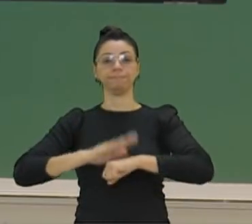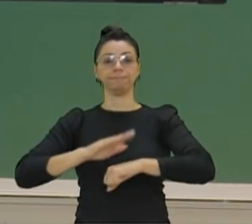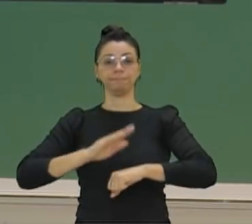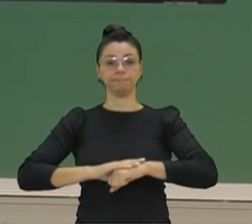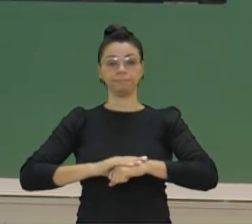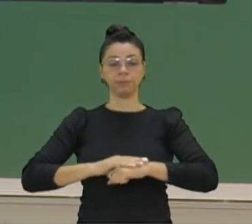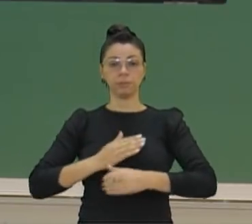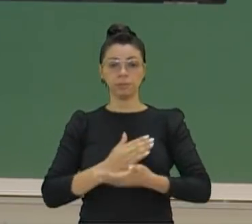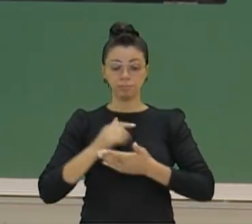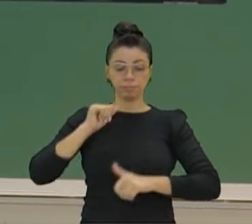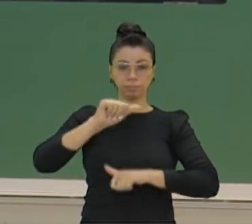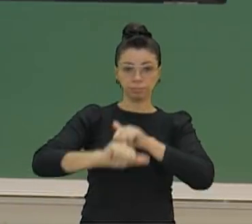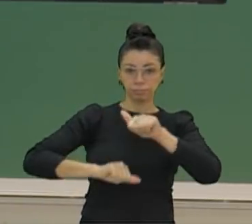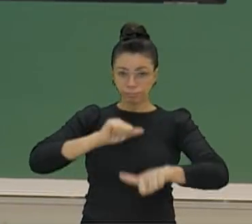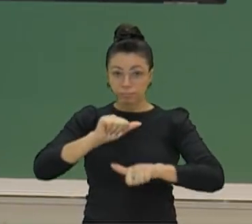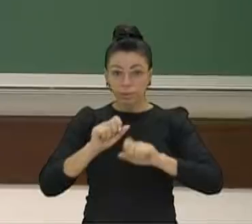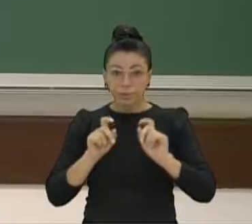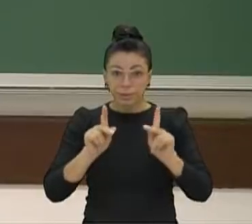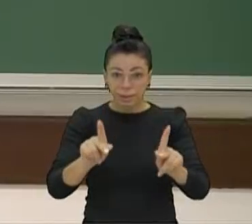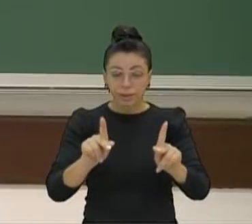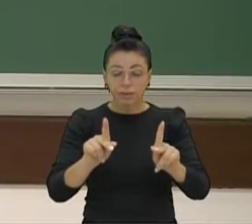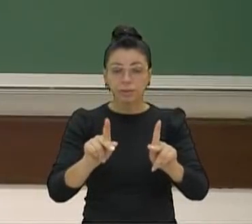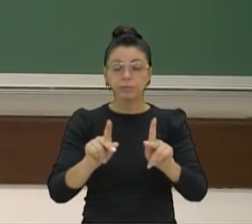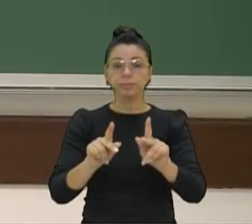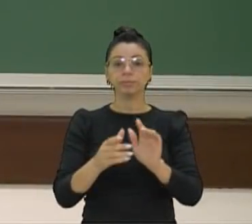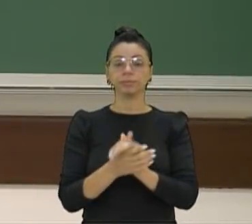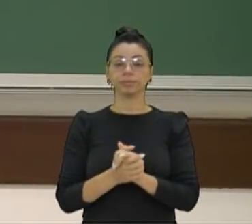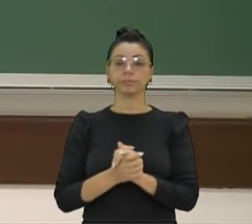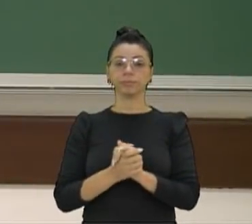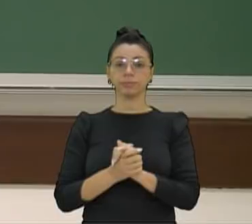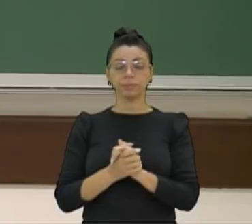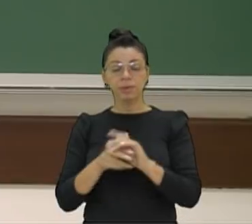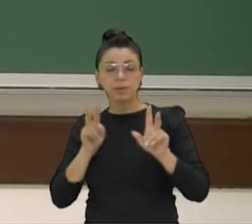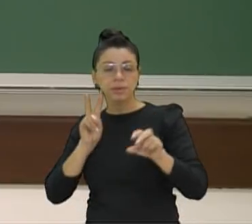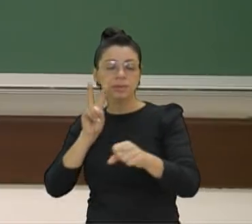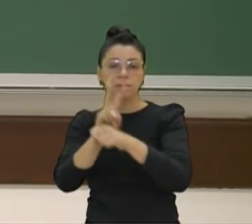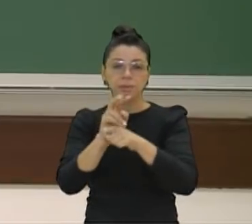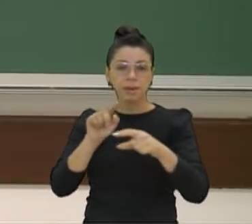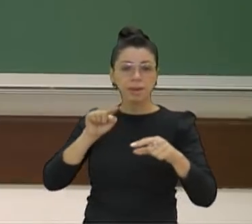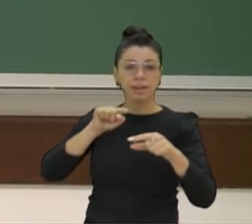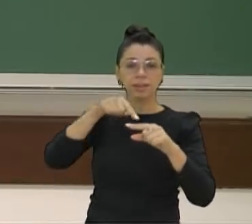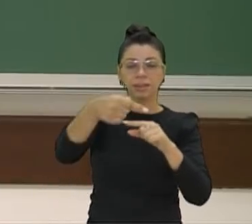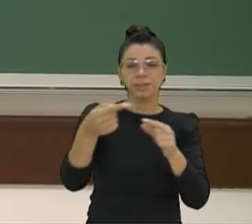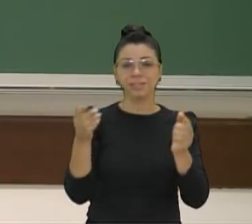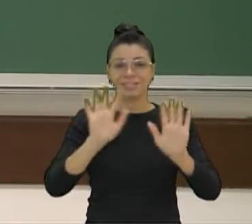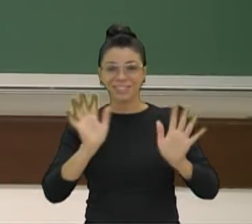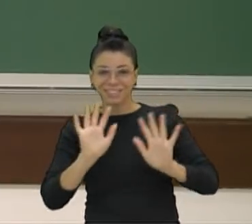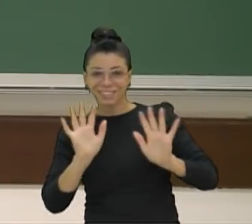Frase do Mahatma Gandhi, certo? Vamos superar isso, se cuida e até mais.